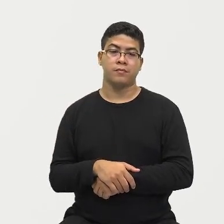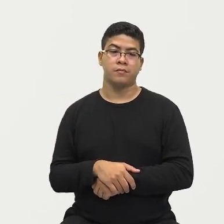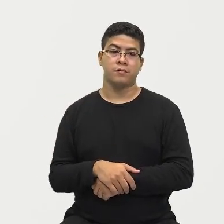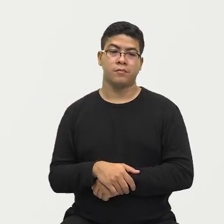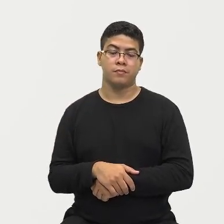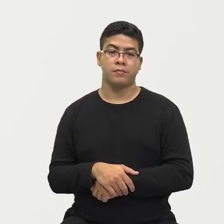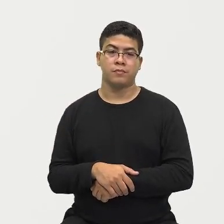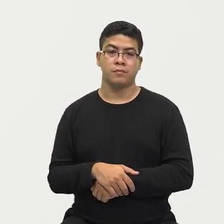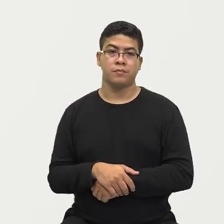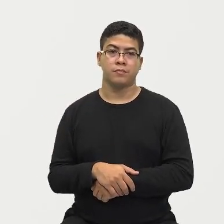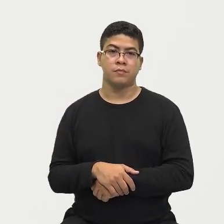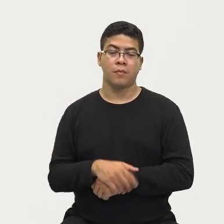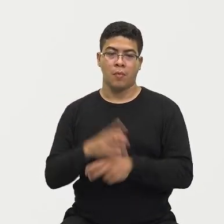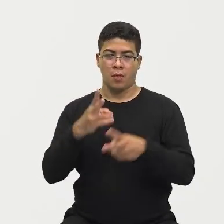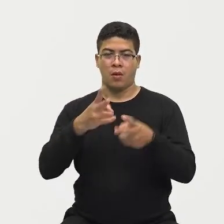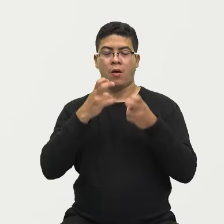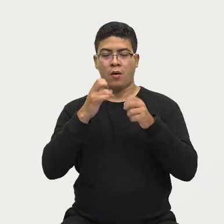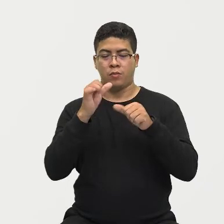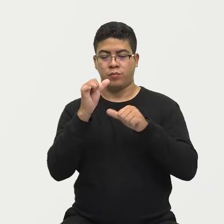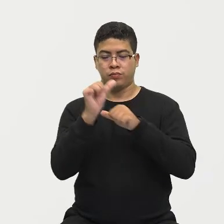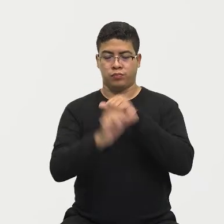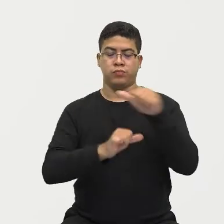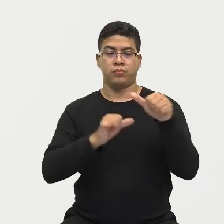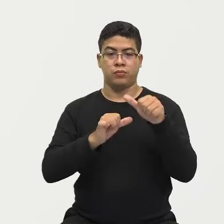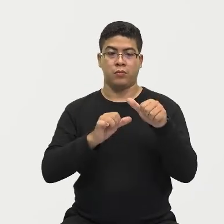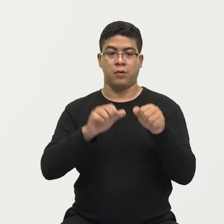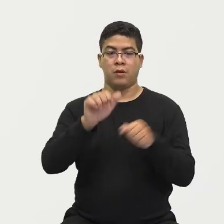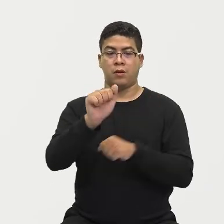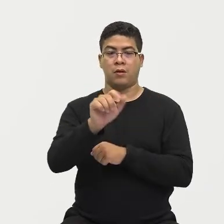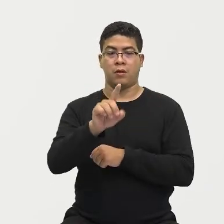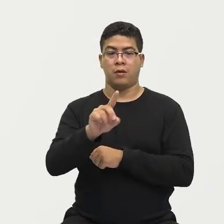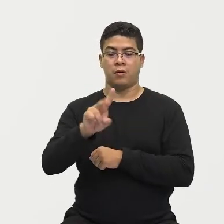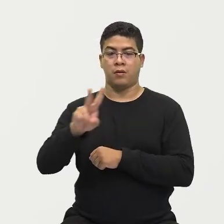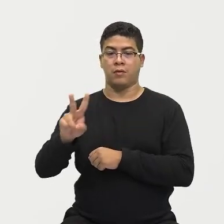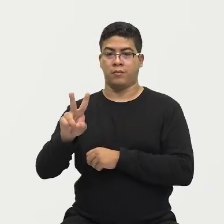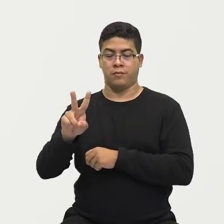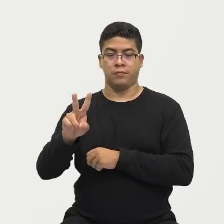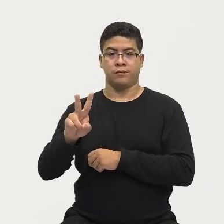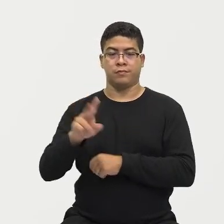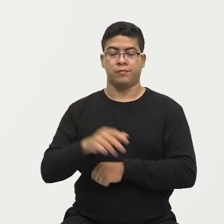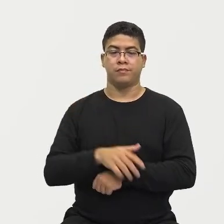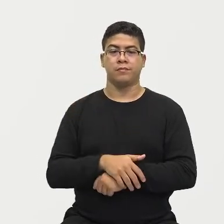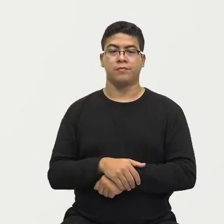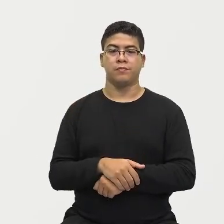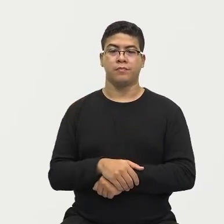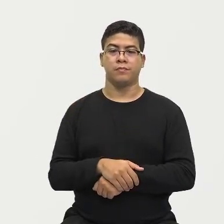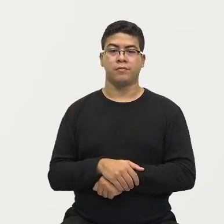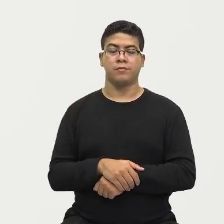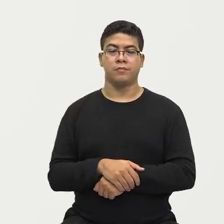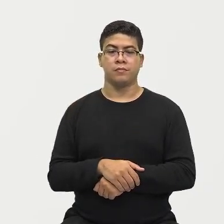Está modificando o verbo. Quando modifica o verbo, chama-se advérbio.